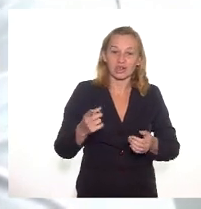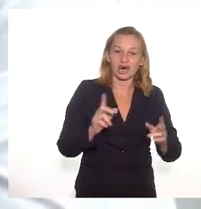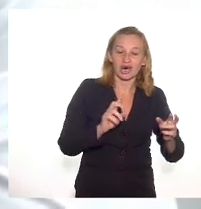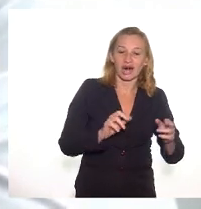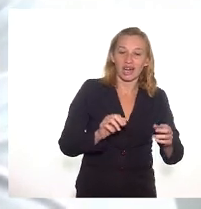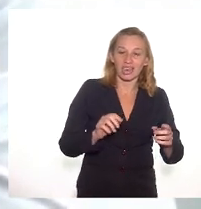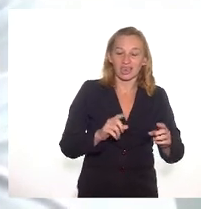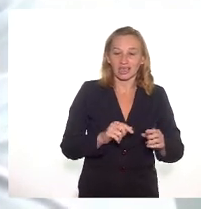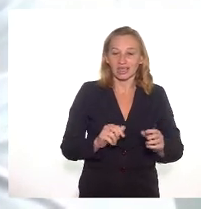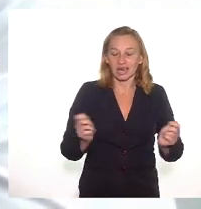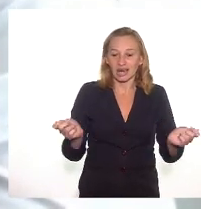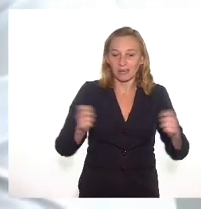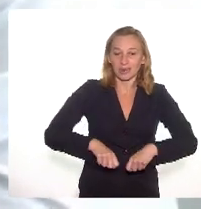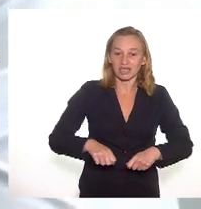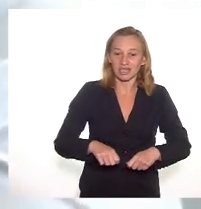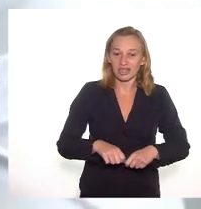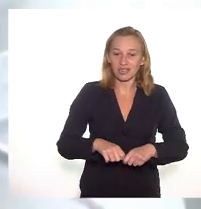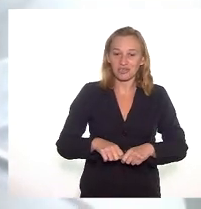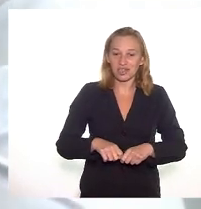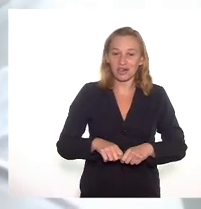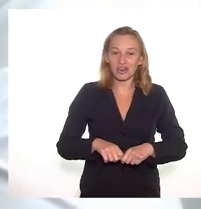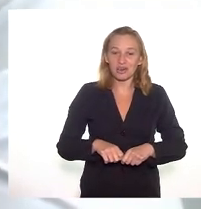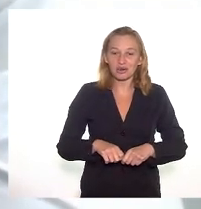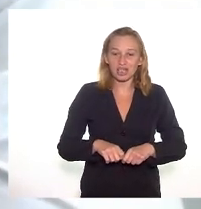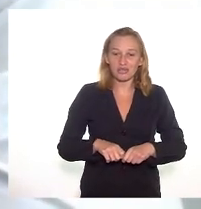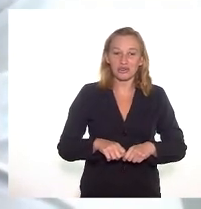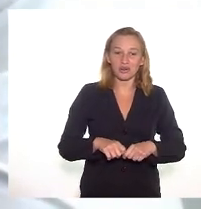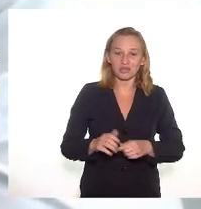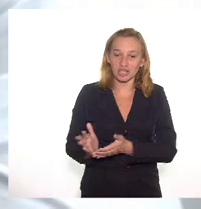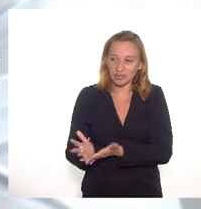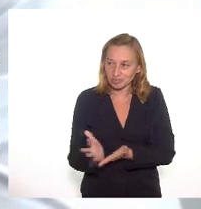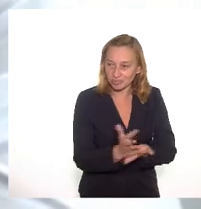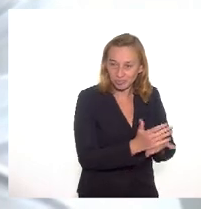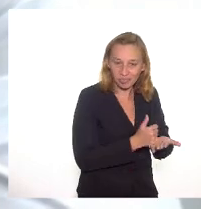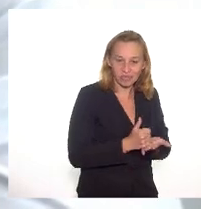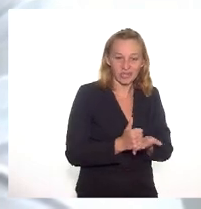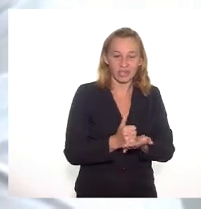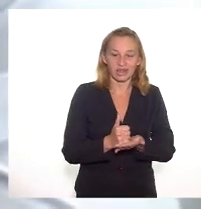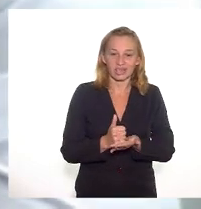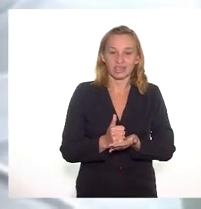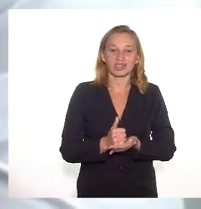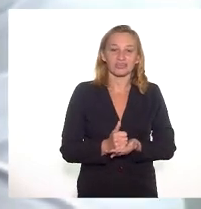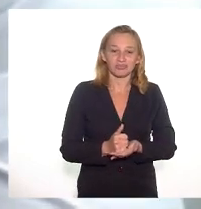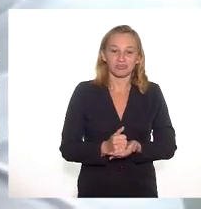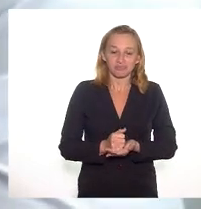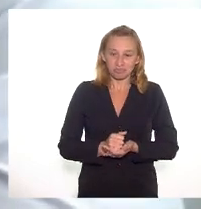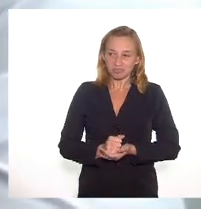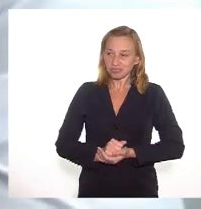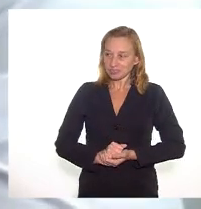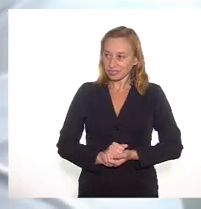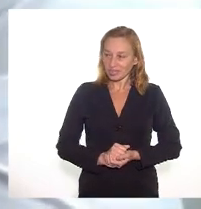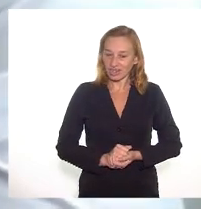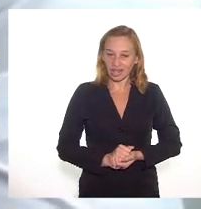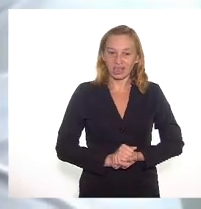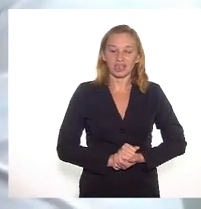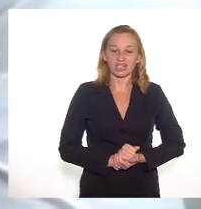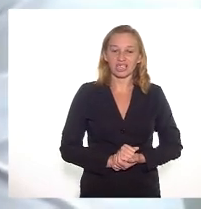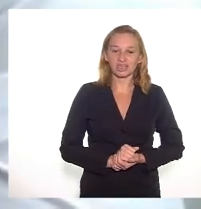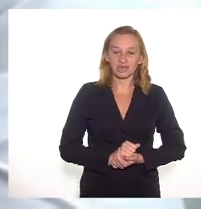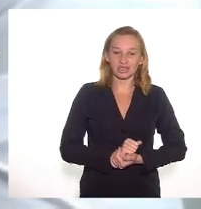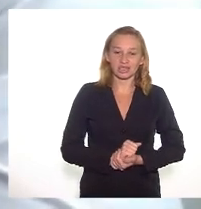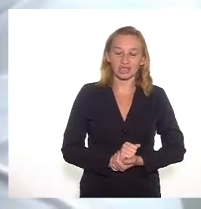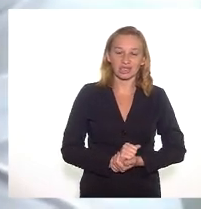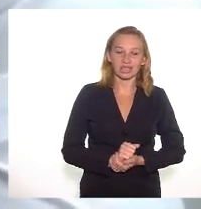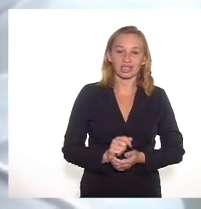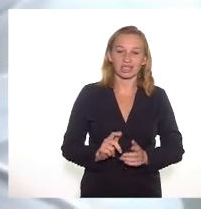à capacidade de arrecadação da nossa fazenda estadual. E dizer, presidente, que